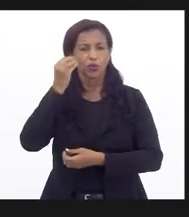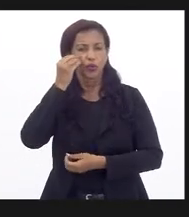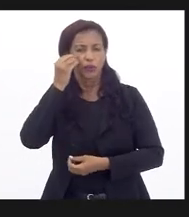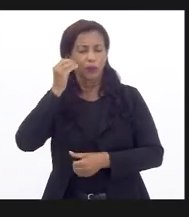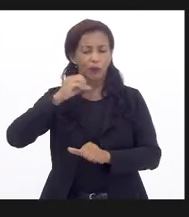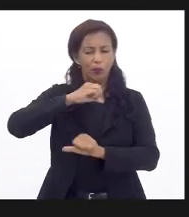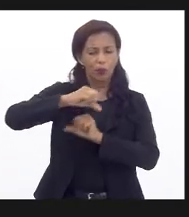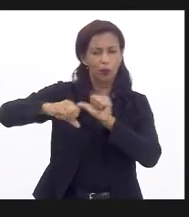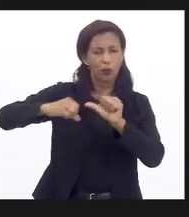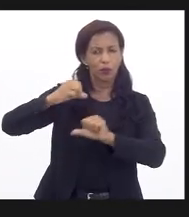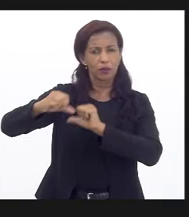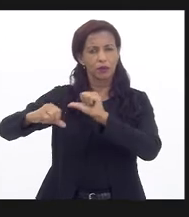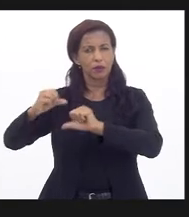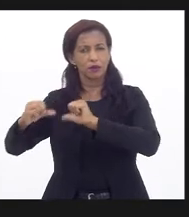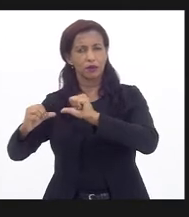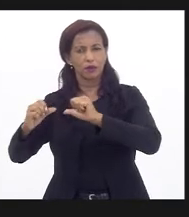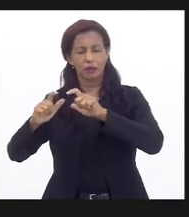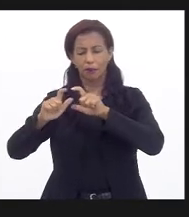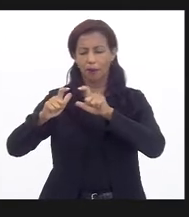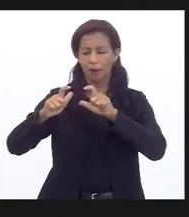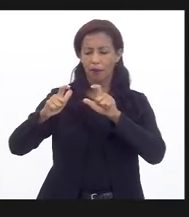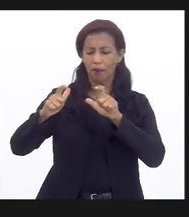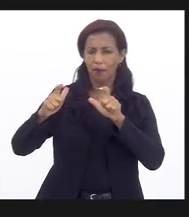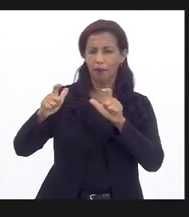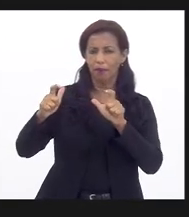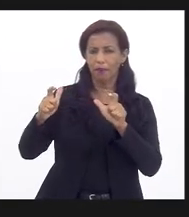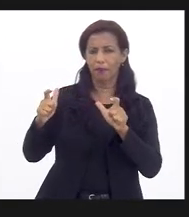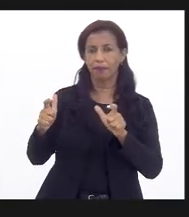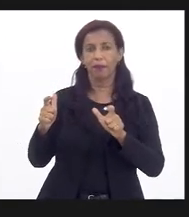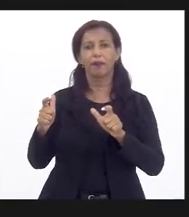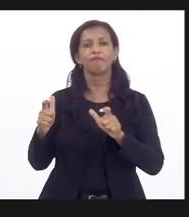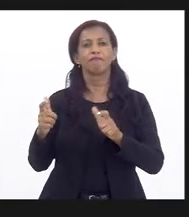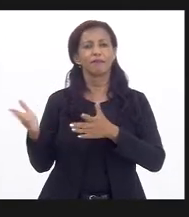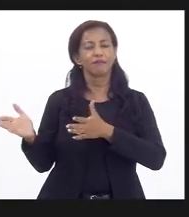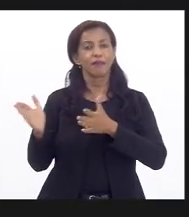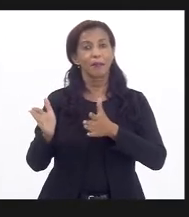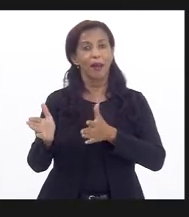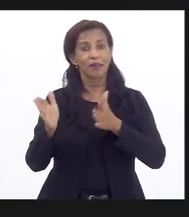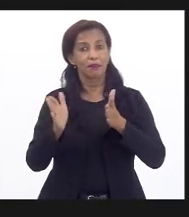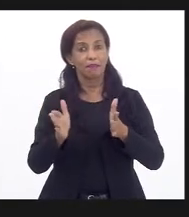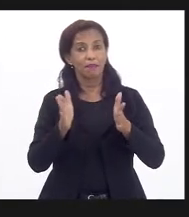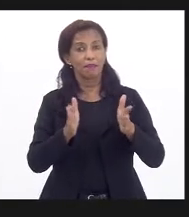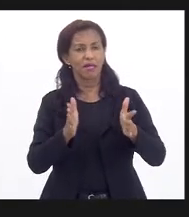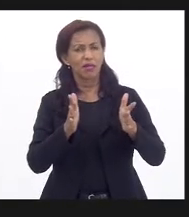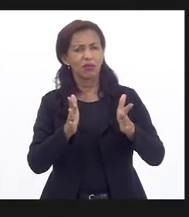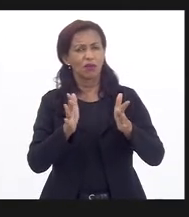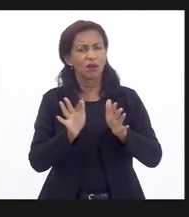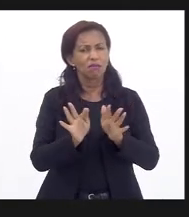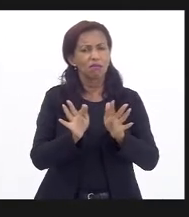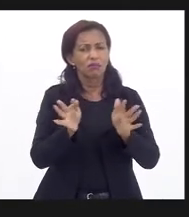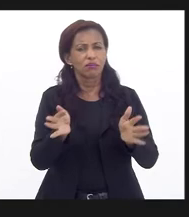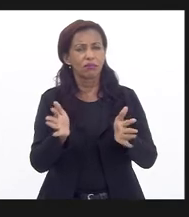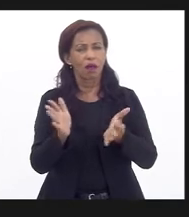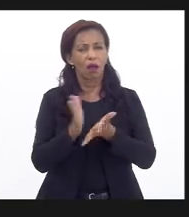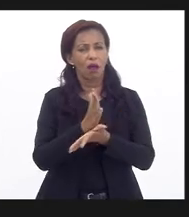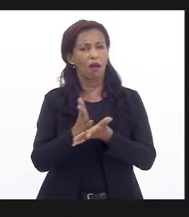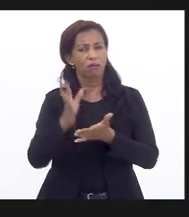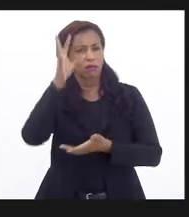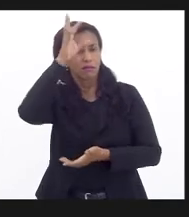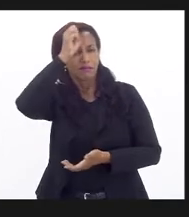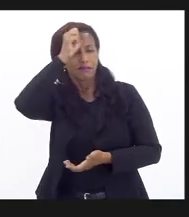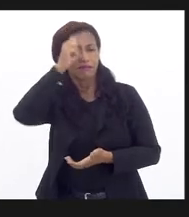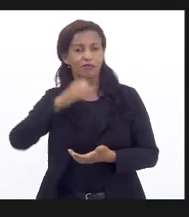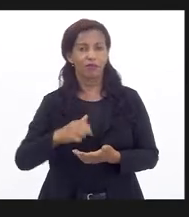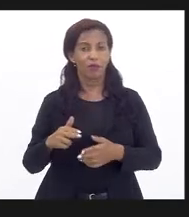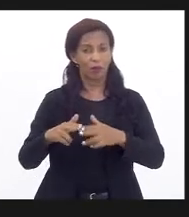mudanças fenomenais, cresce, desenvolve-se e passa por períodos sensíveis para algumas aprendizagens.